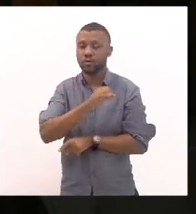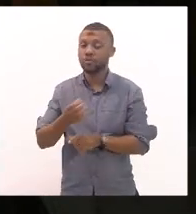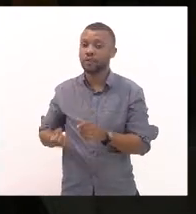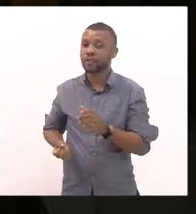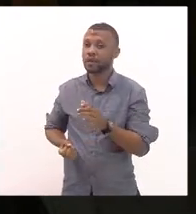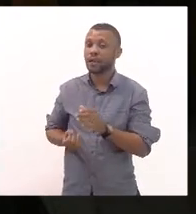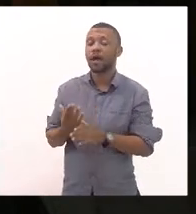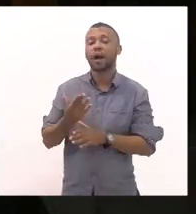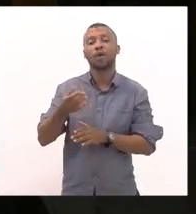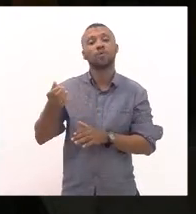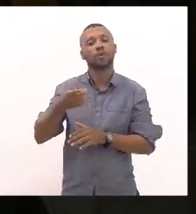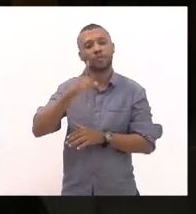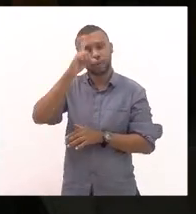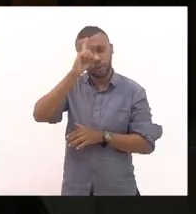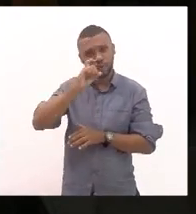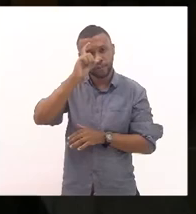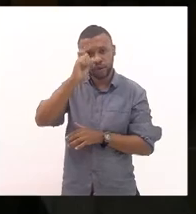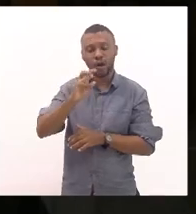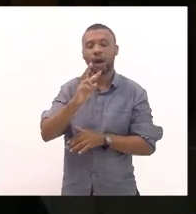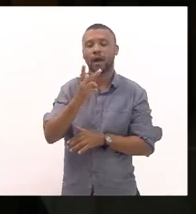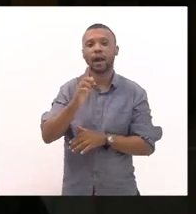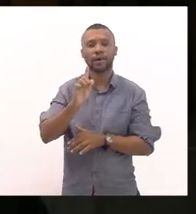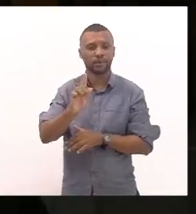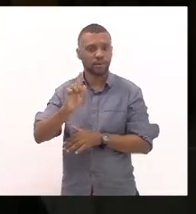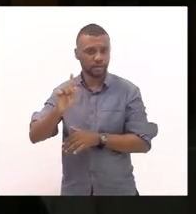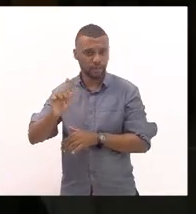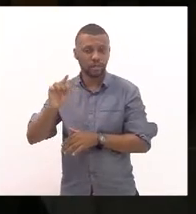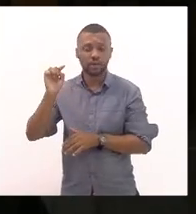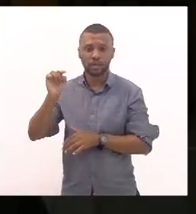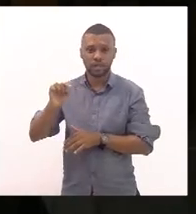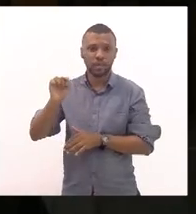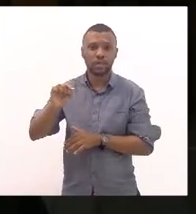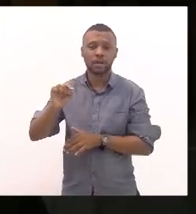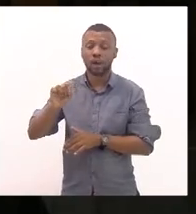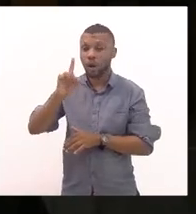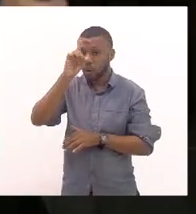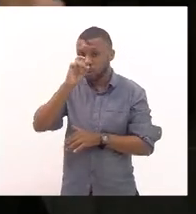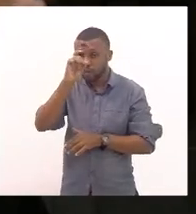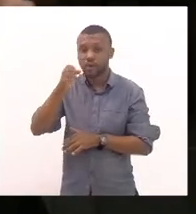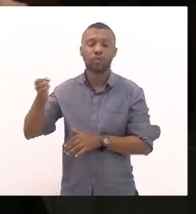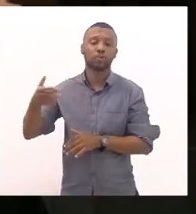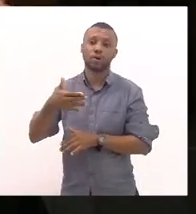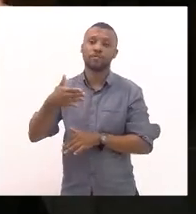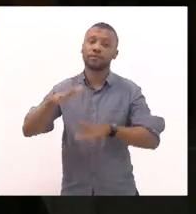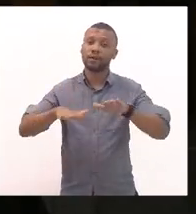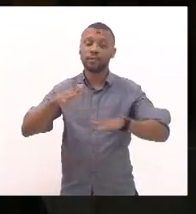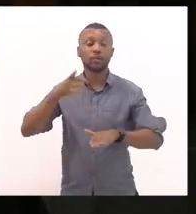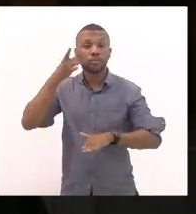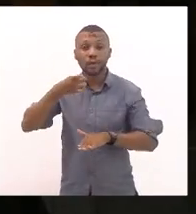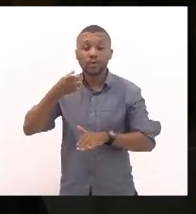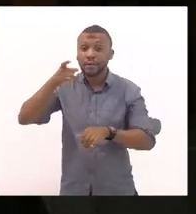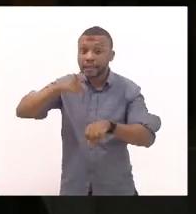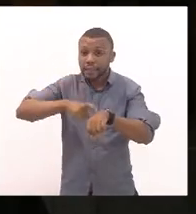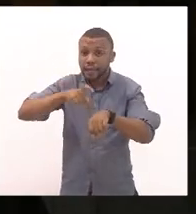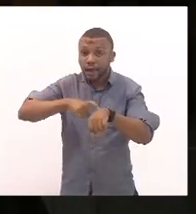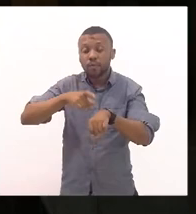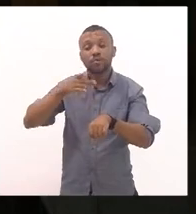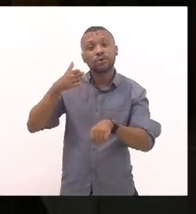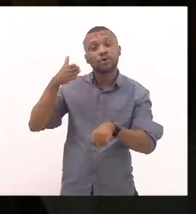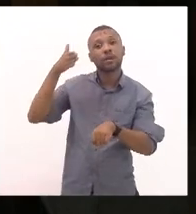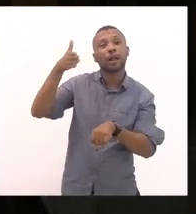hospital o HGG é um novo Hospital Talvez o deputado não ter tido tempo de